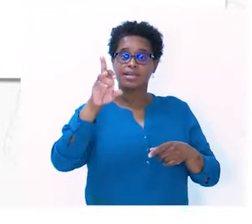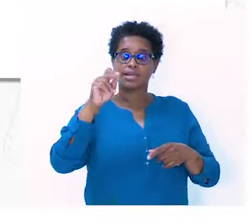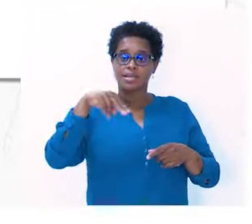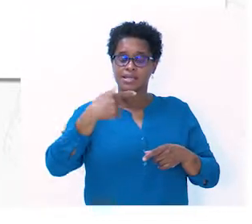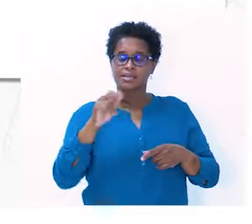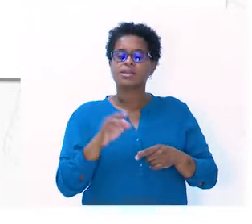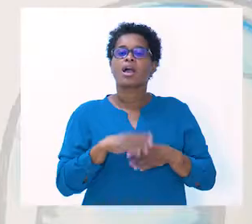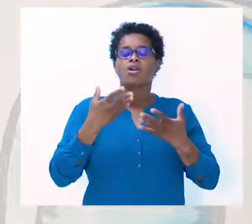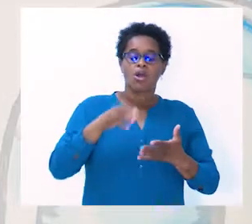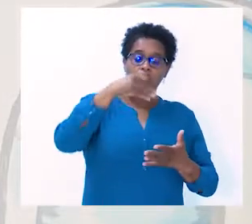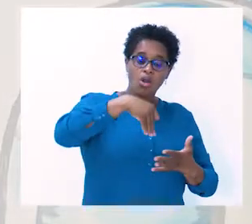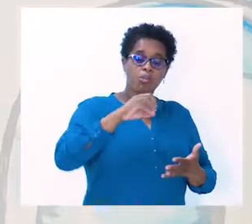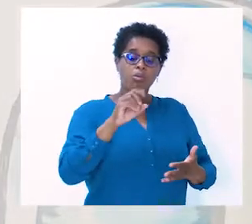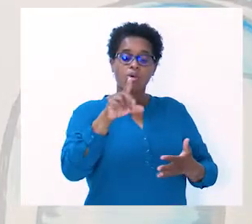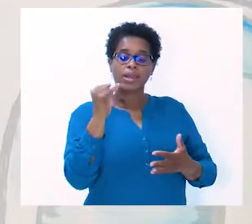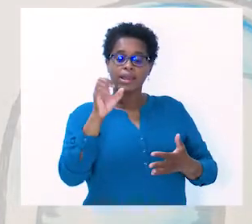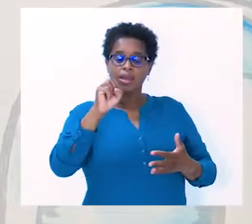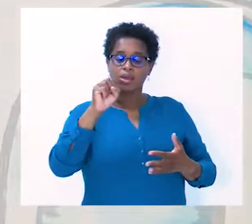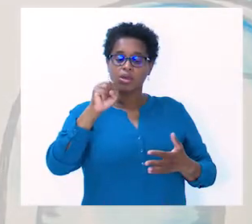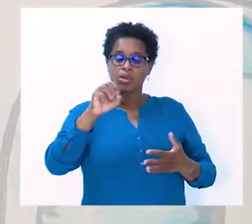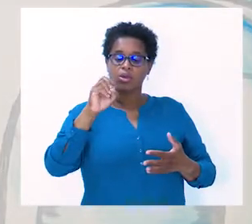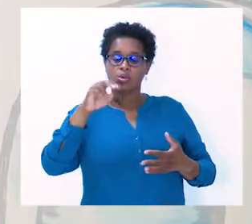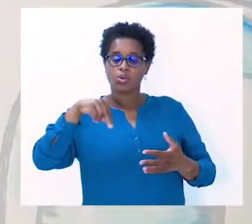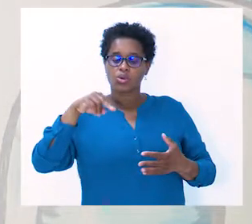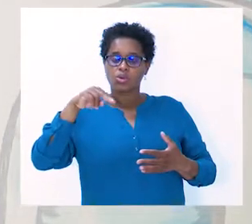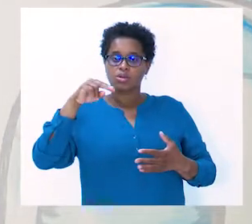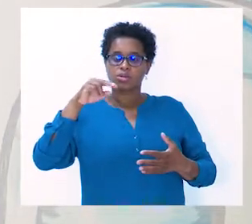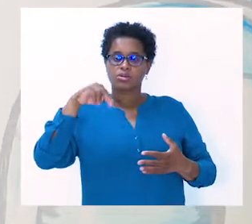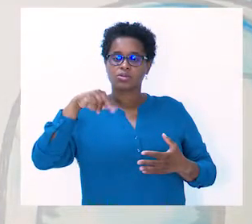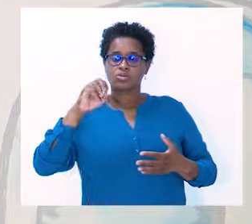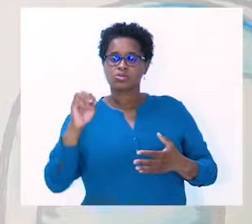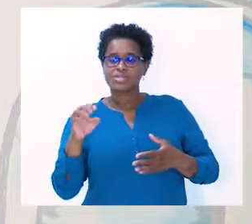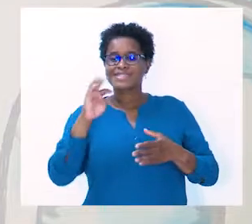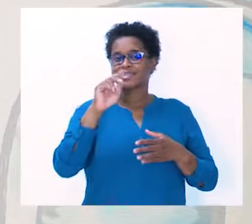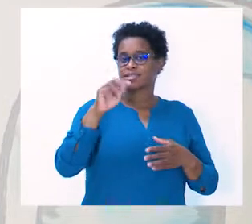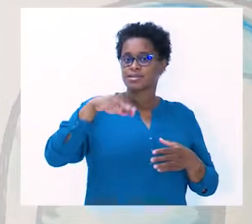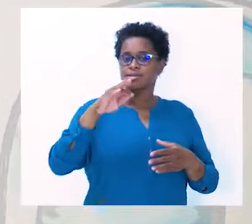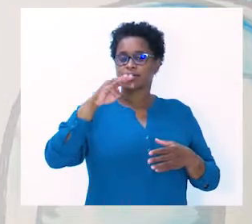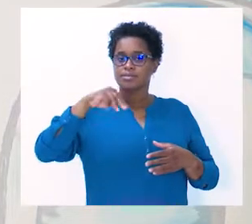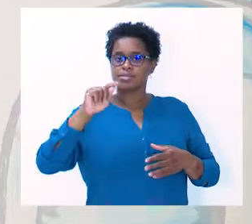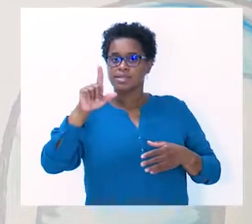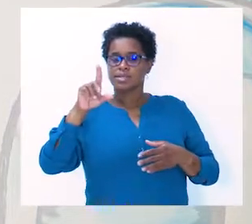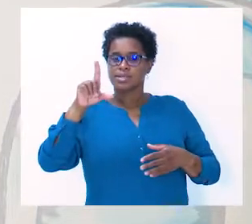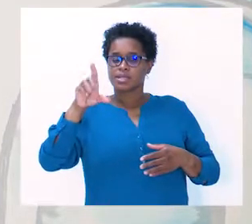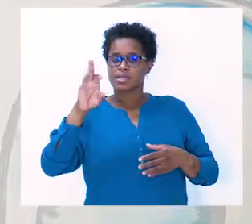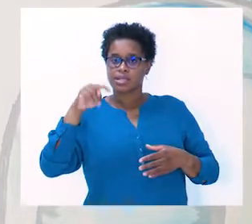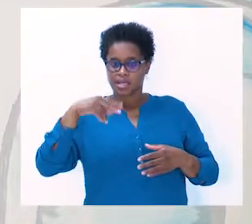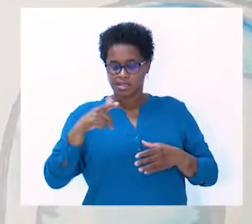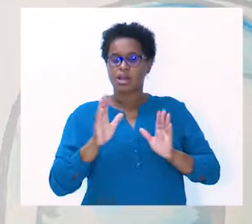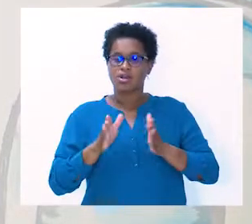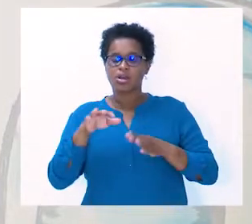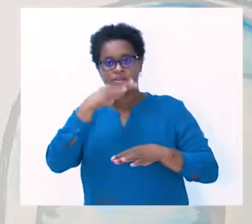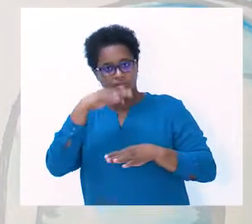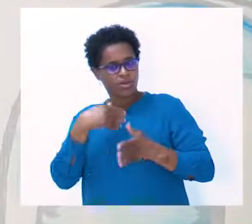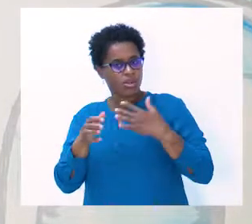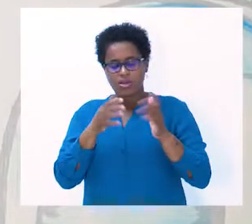Polígonos semelhantes. Agora nós vamos falar de qualquer que seja figura ou polígono. Nós já vimos o que são